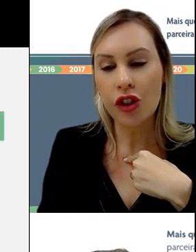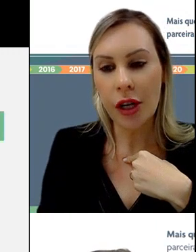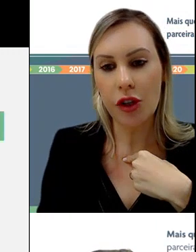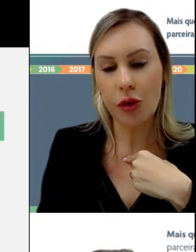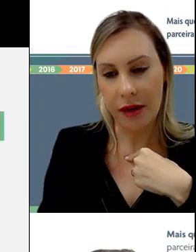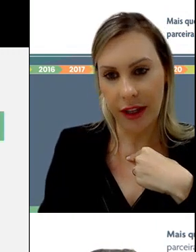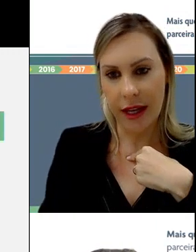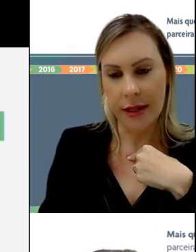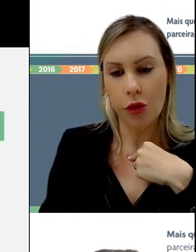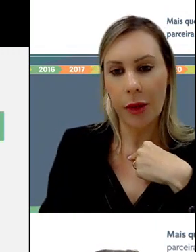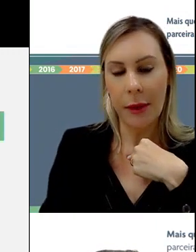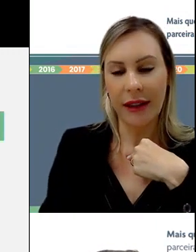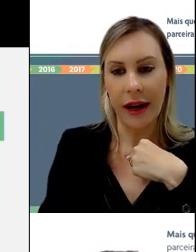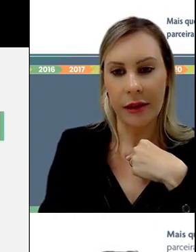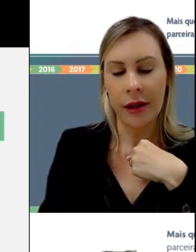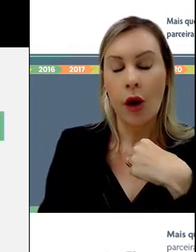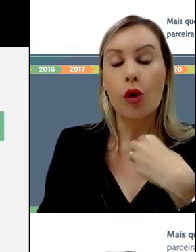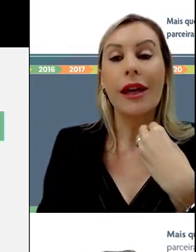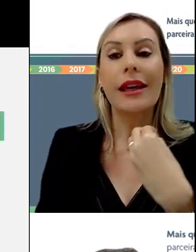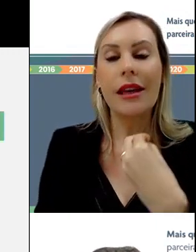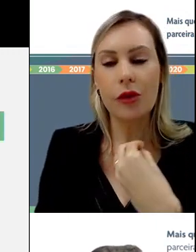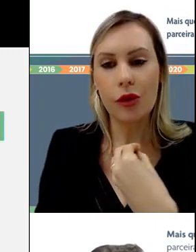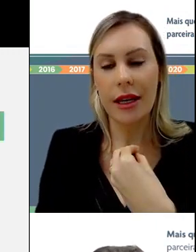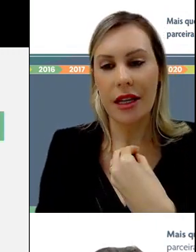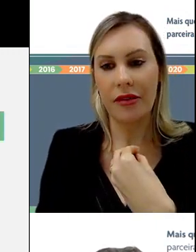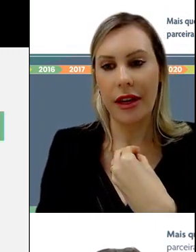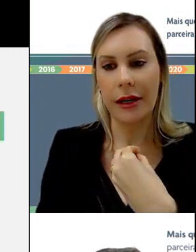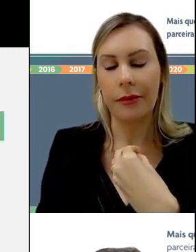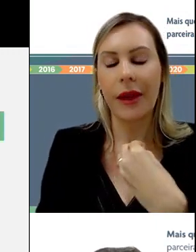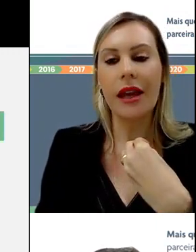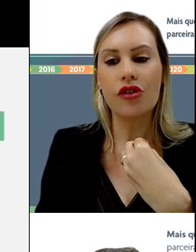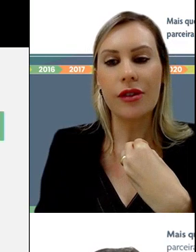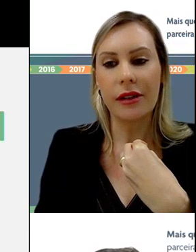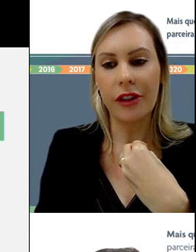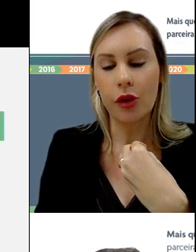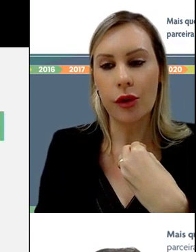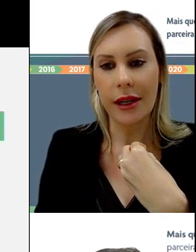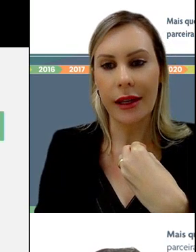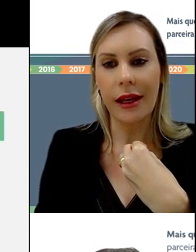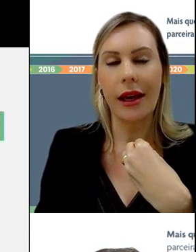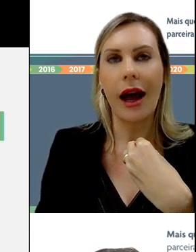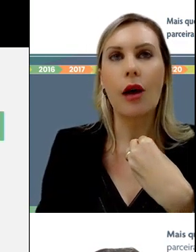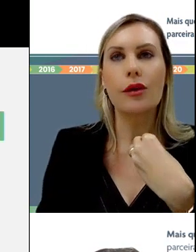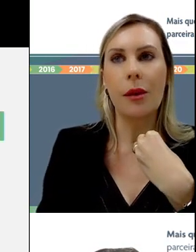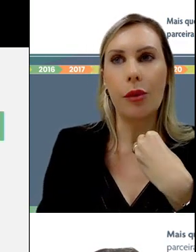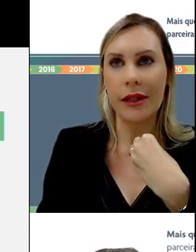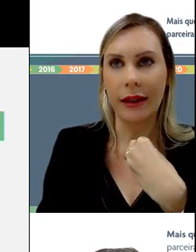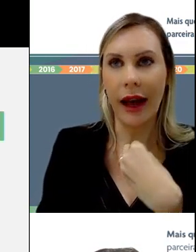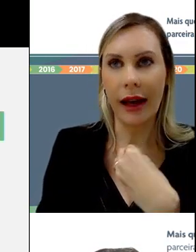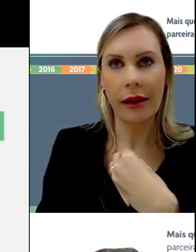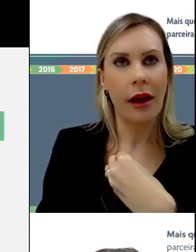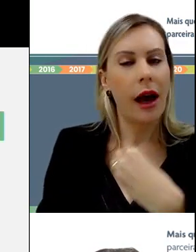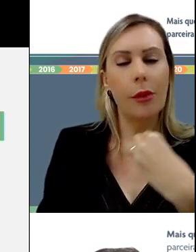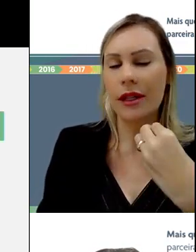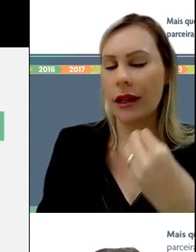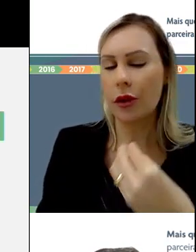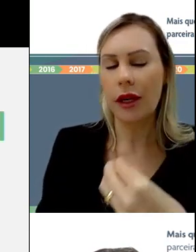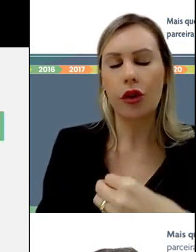no regime de previdência complementar. O que isso significa? Estes servidores aqui, ao se